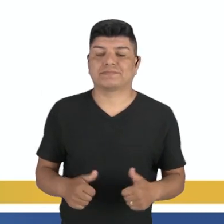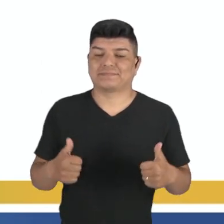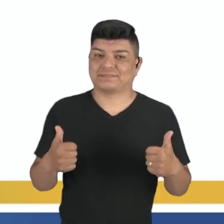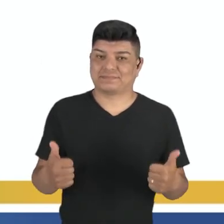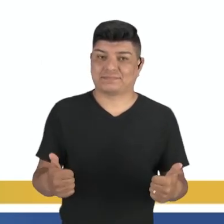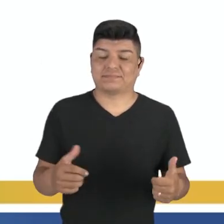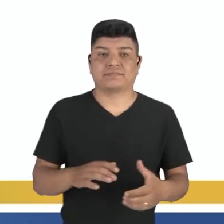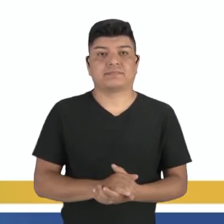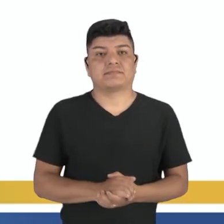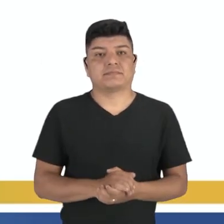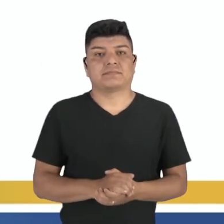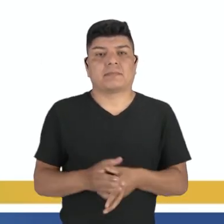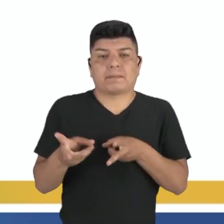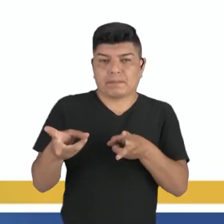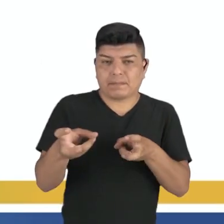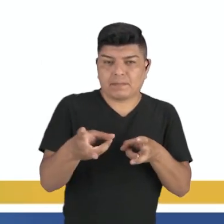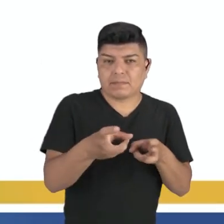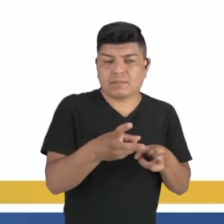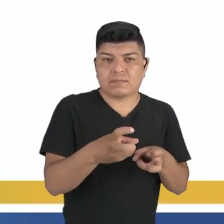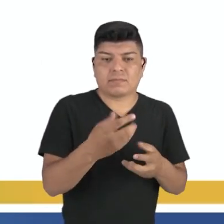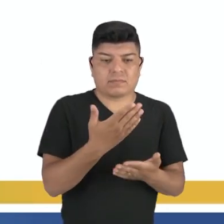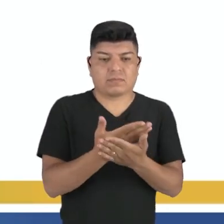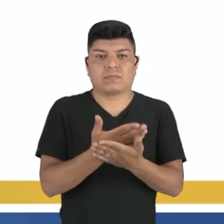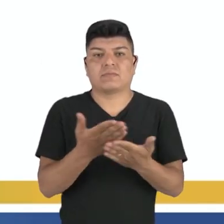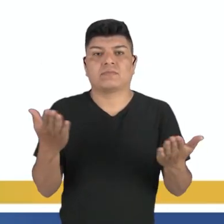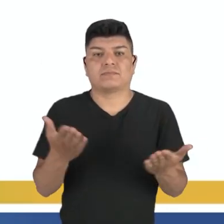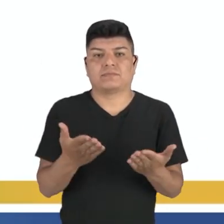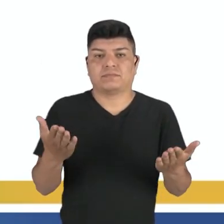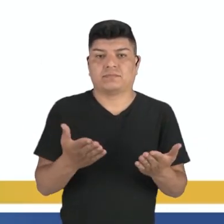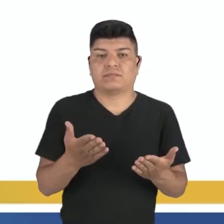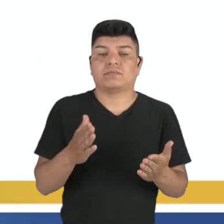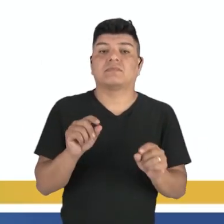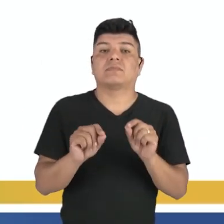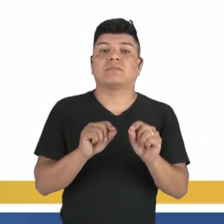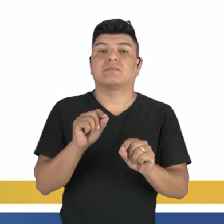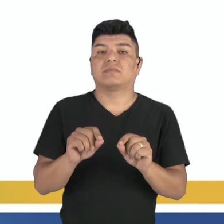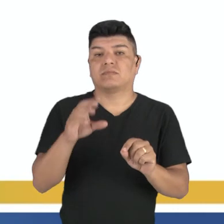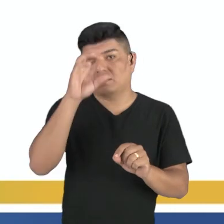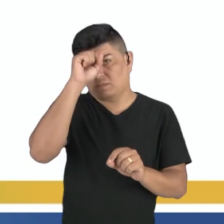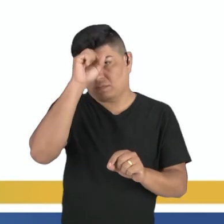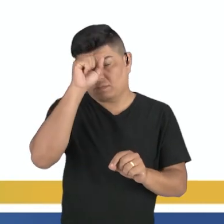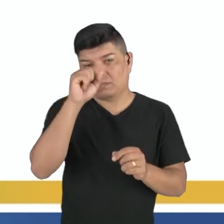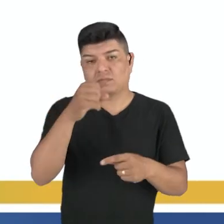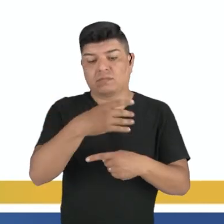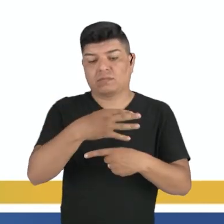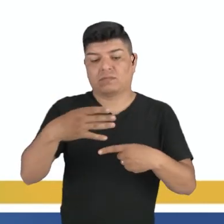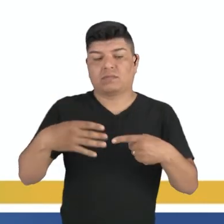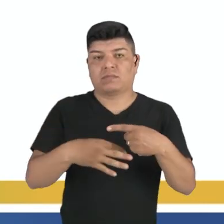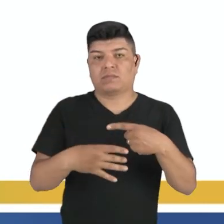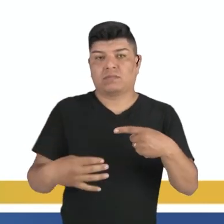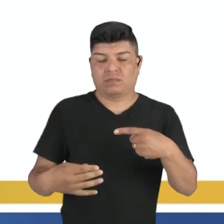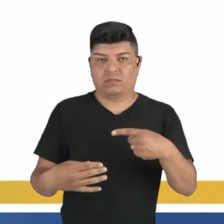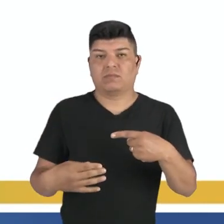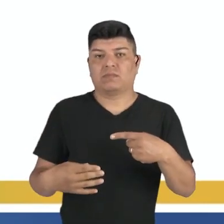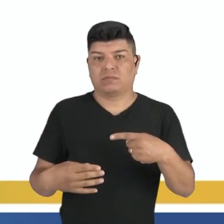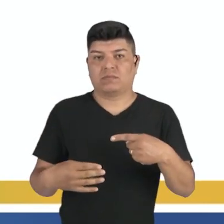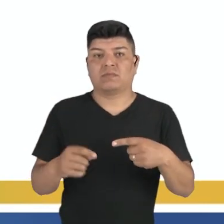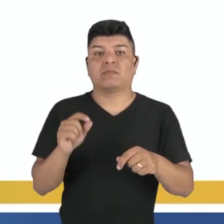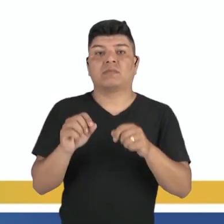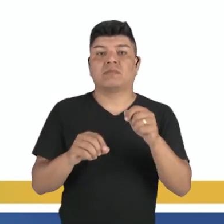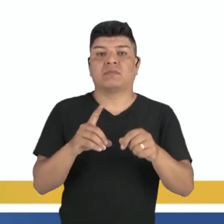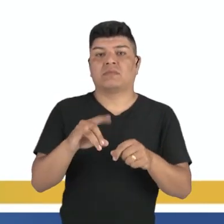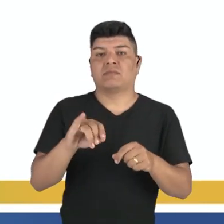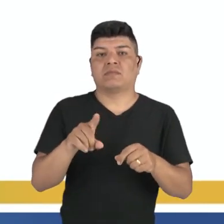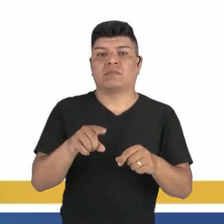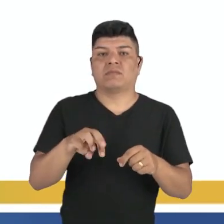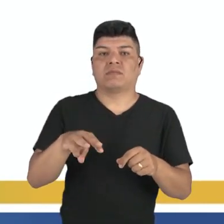Muito bem. Então, perceba que na nossa aula de hoje, né, nós estudamos sobre as frações geratrizes das